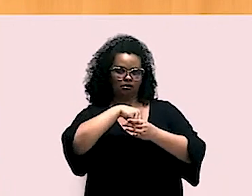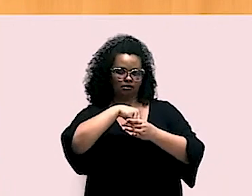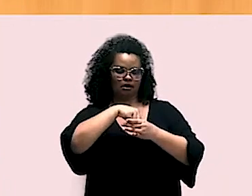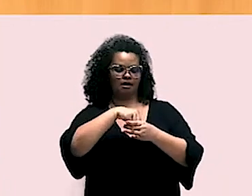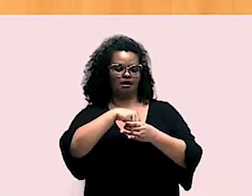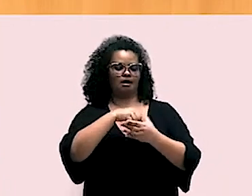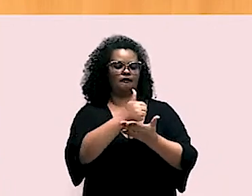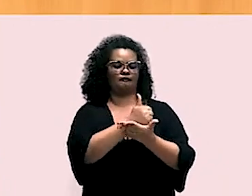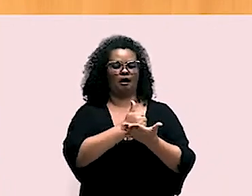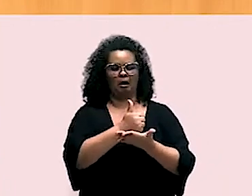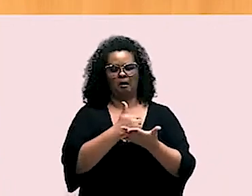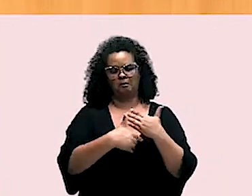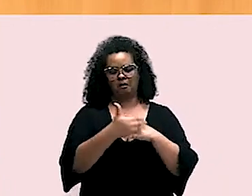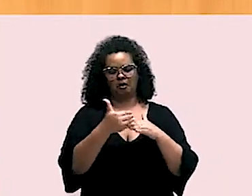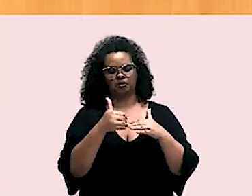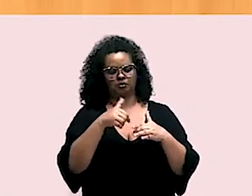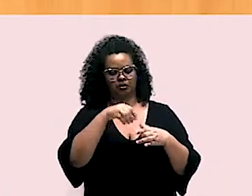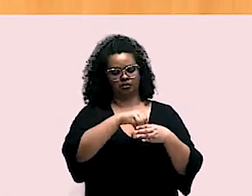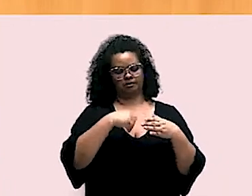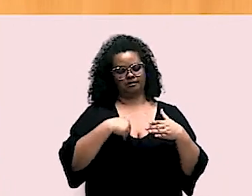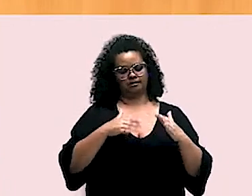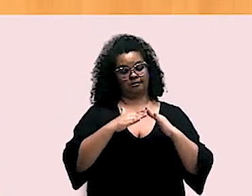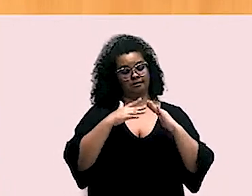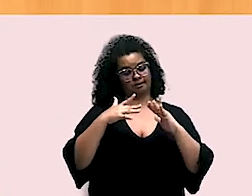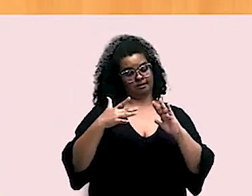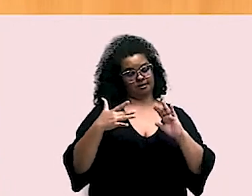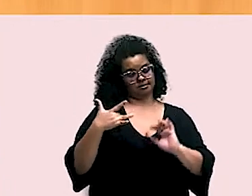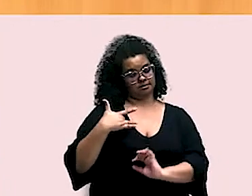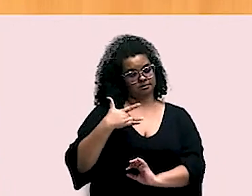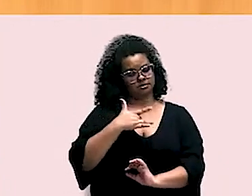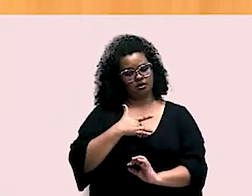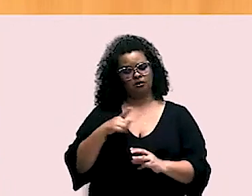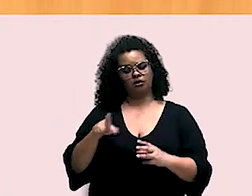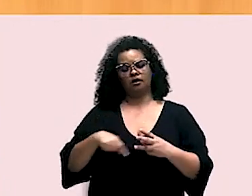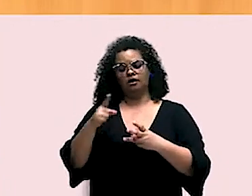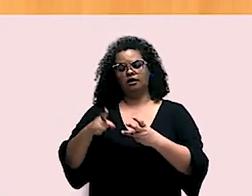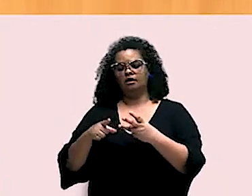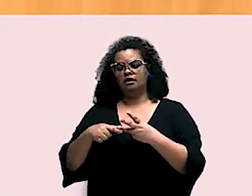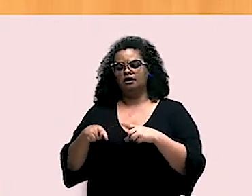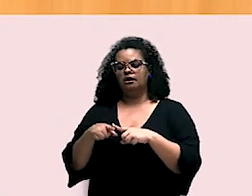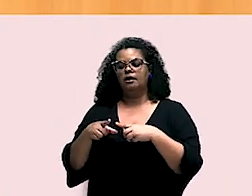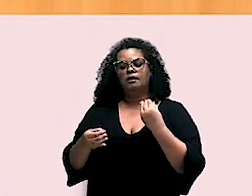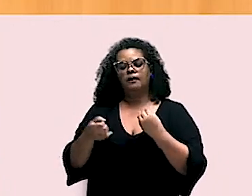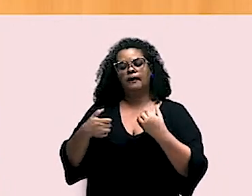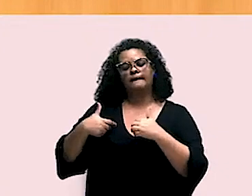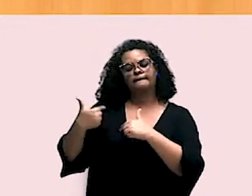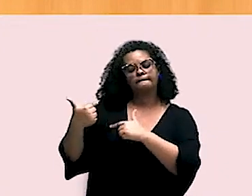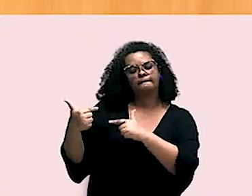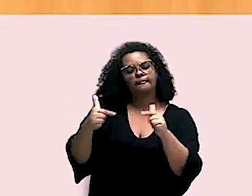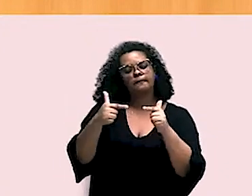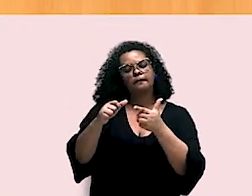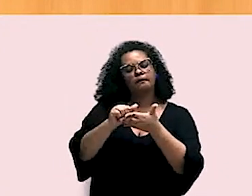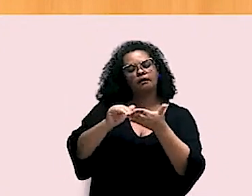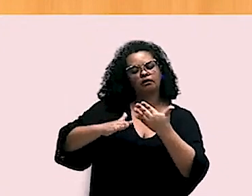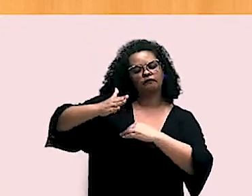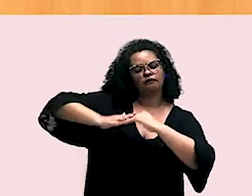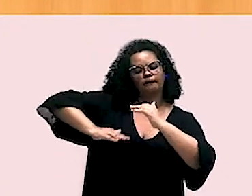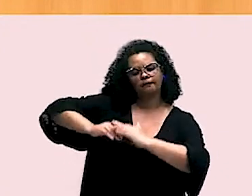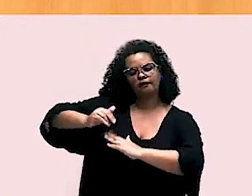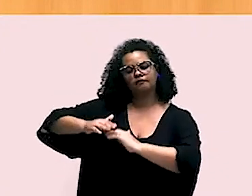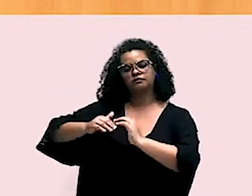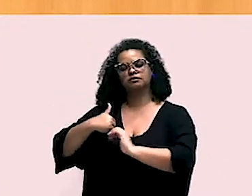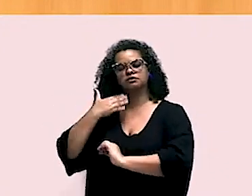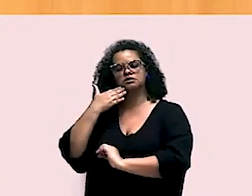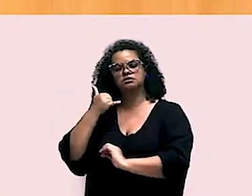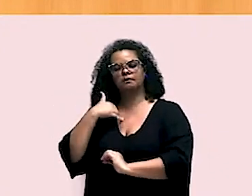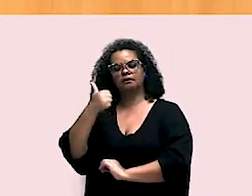gestantes e das crianças. E, por fim, a dimensão do processo de trabalho é justamente aquela que eu comentei, que fizemos